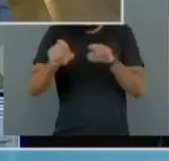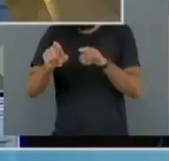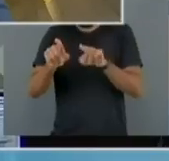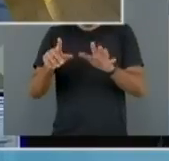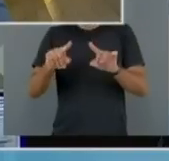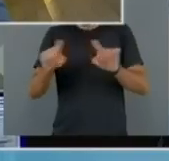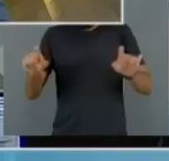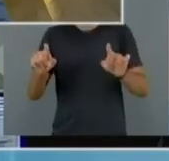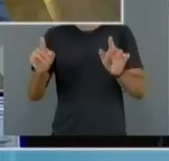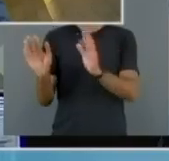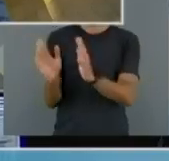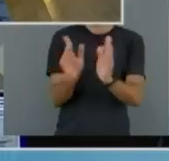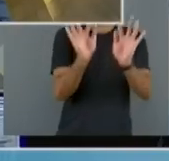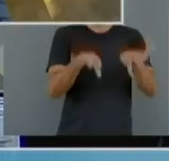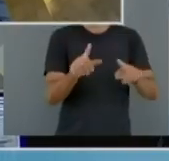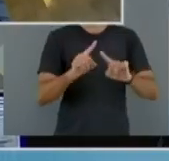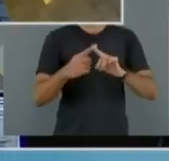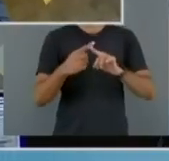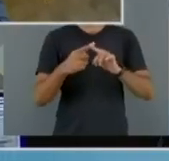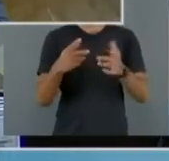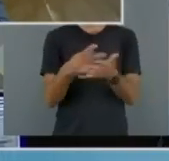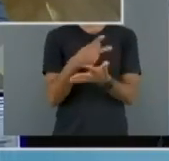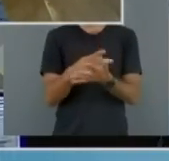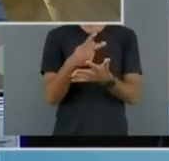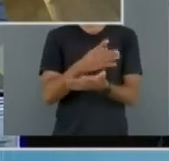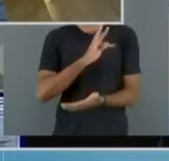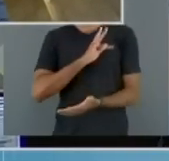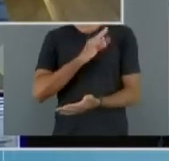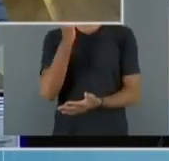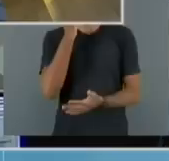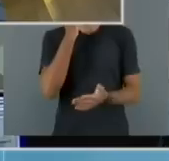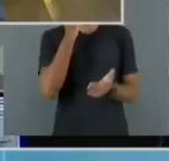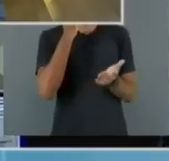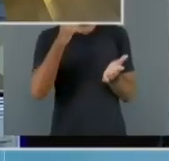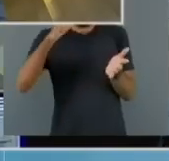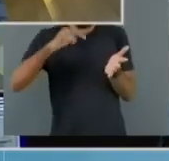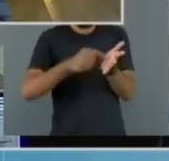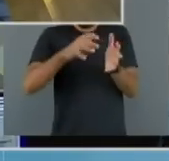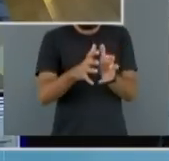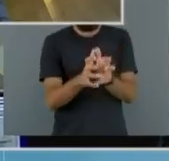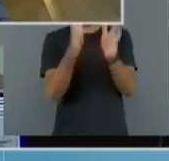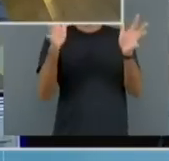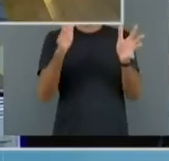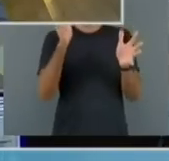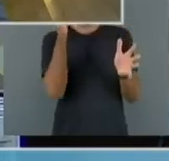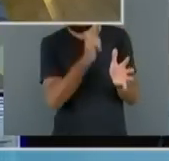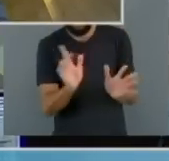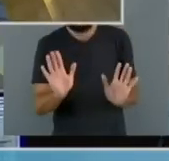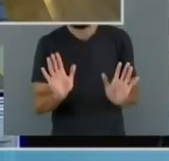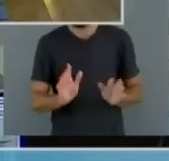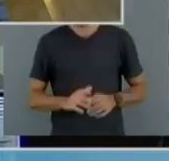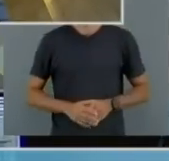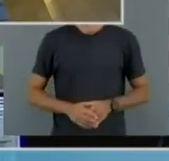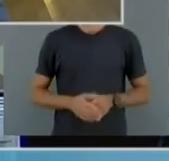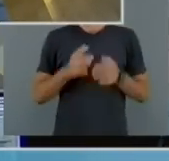nesta sequência, nessa linha de investigação que está sendo anunciada agora. Além disso, a relatora